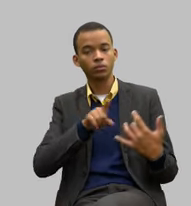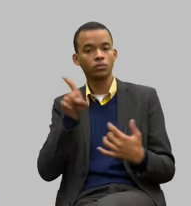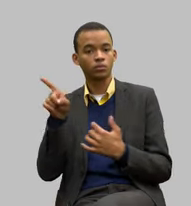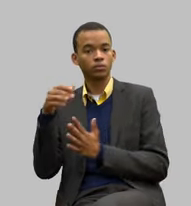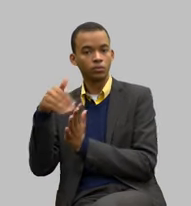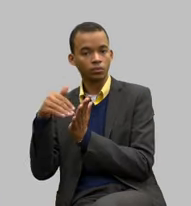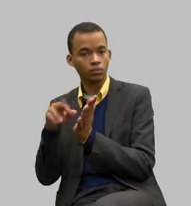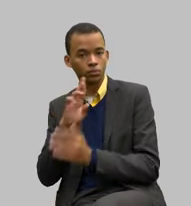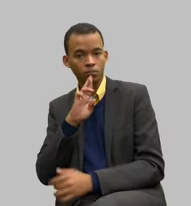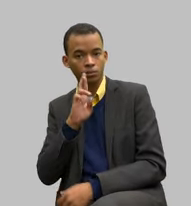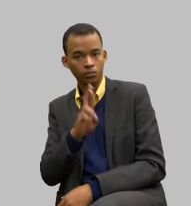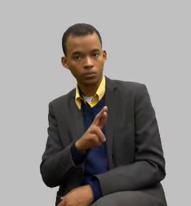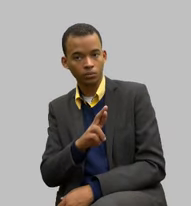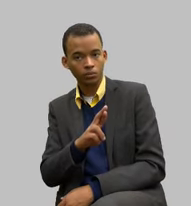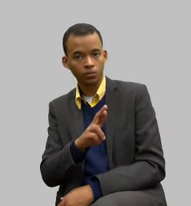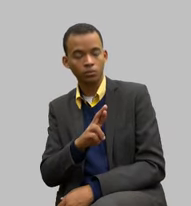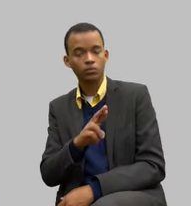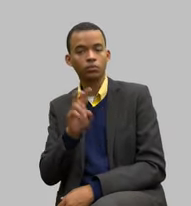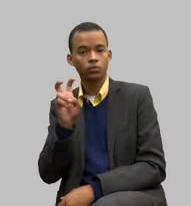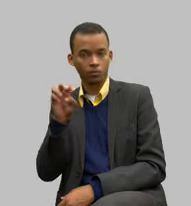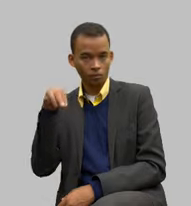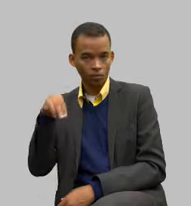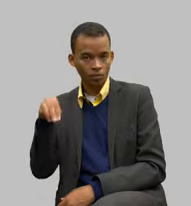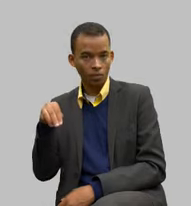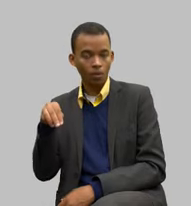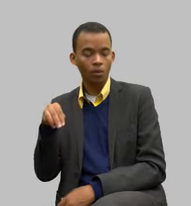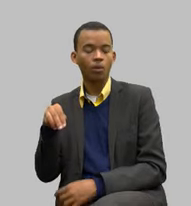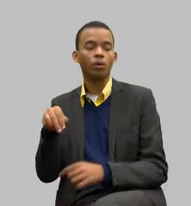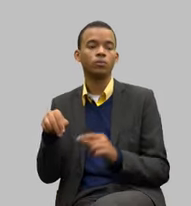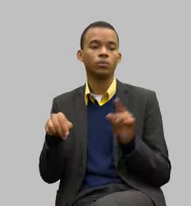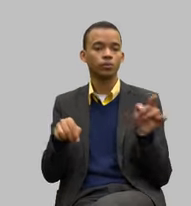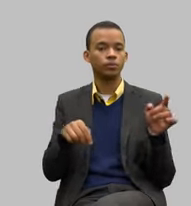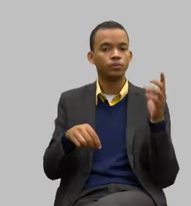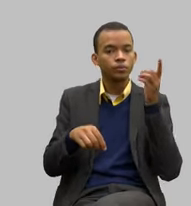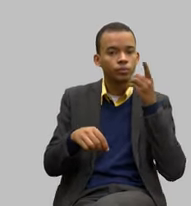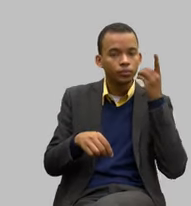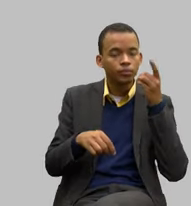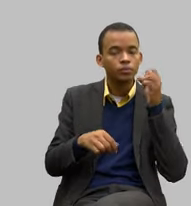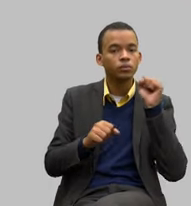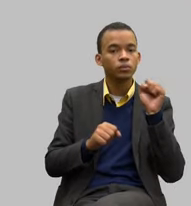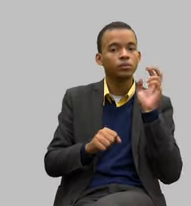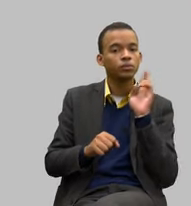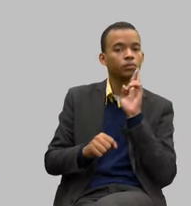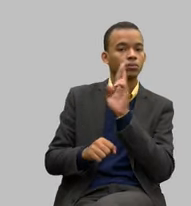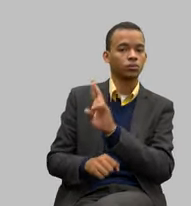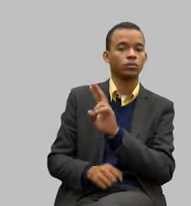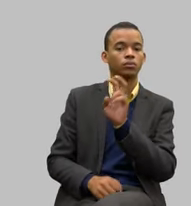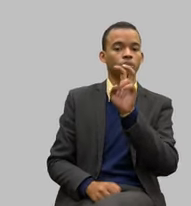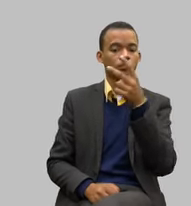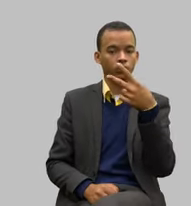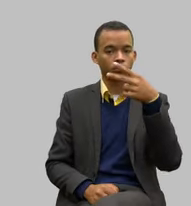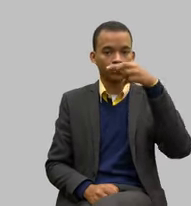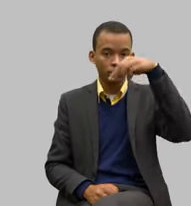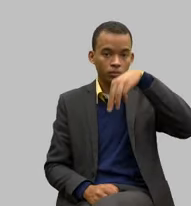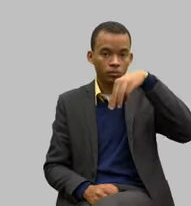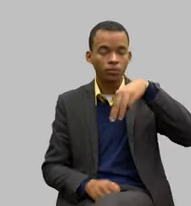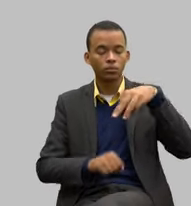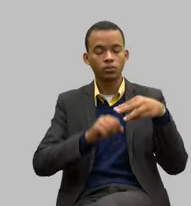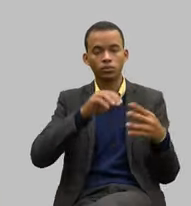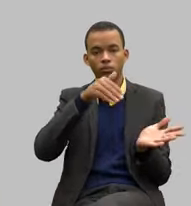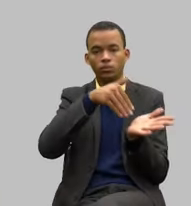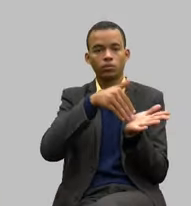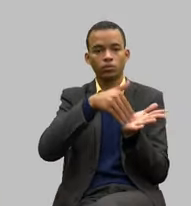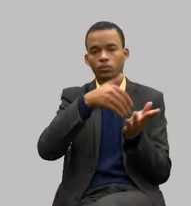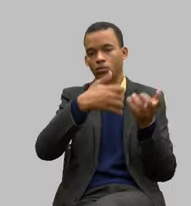respondê-la após a resposta parlamentar que o interpelou disporá de 2 minutos para suas considerações finais os